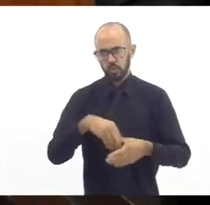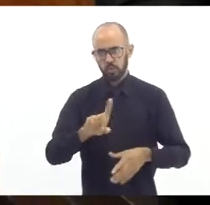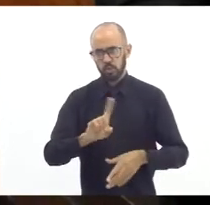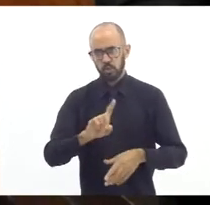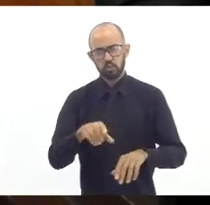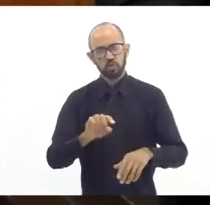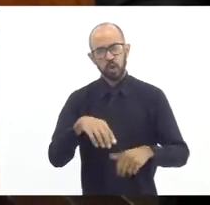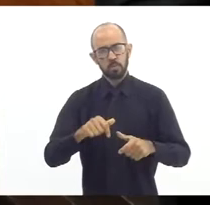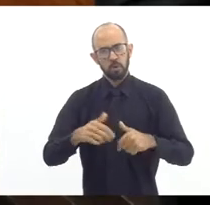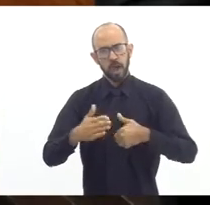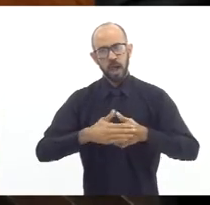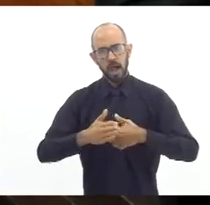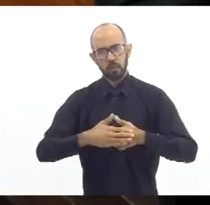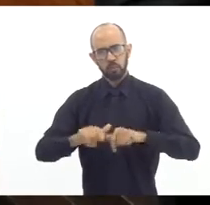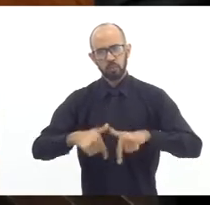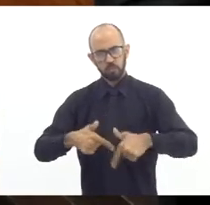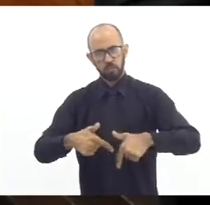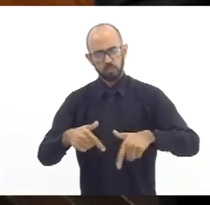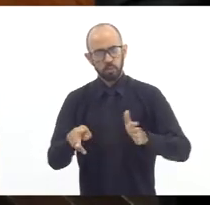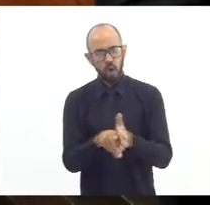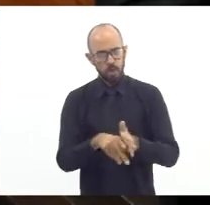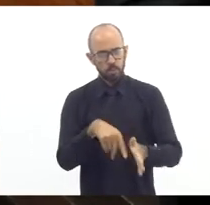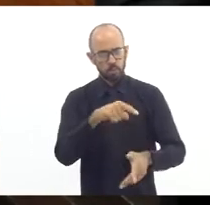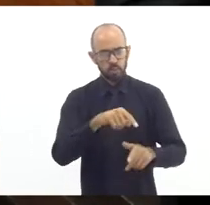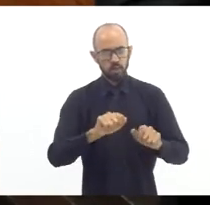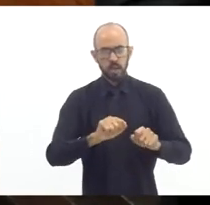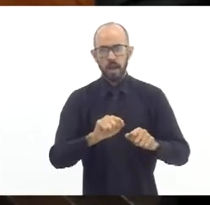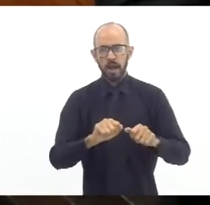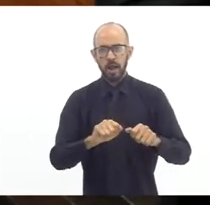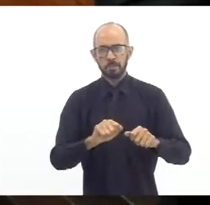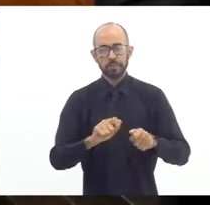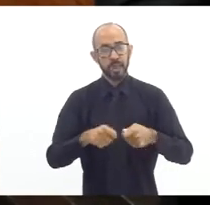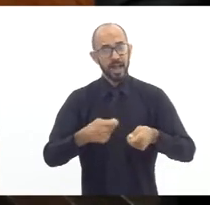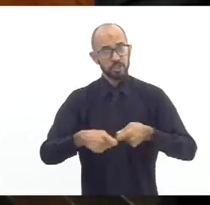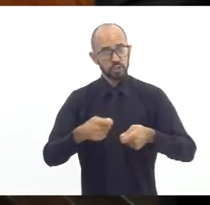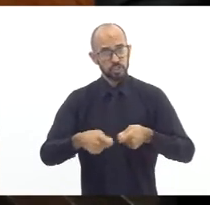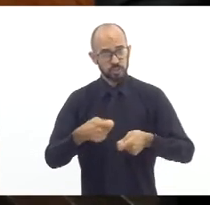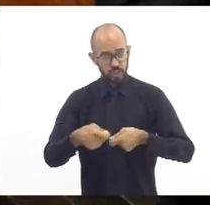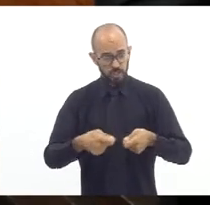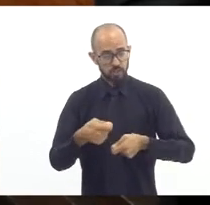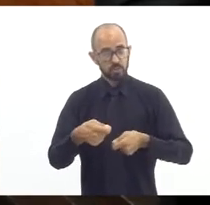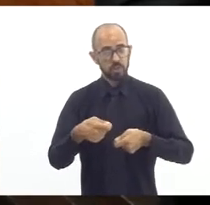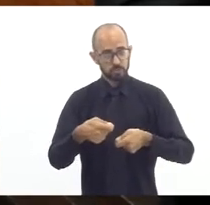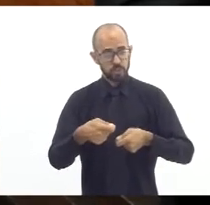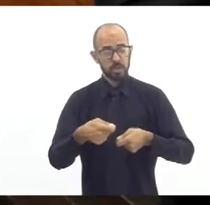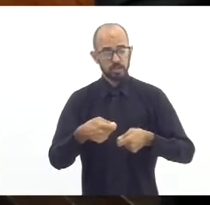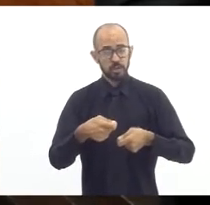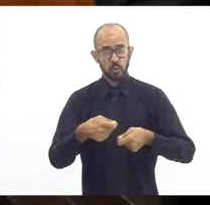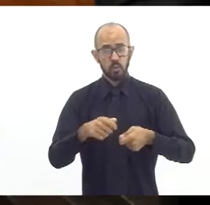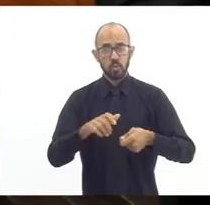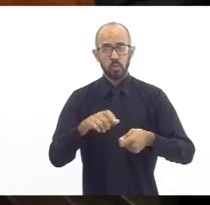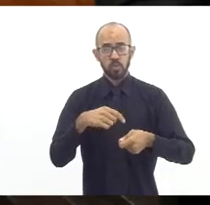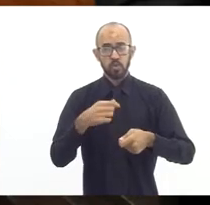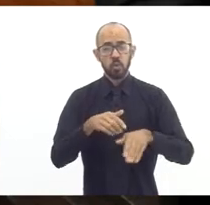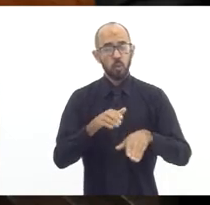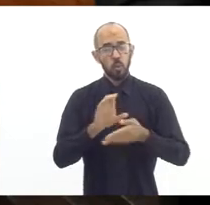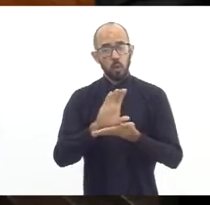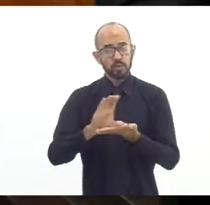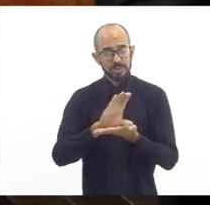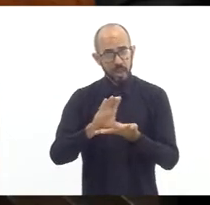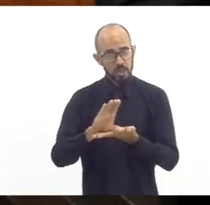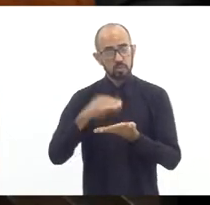ato próprio da agência. E aí nos manifestamos, o conselho diretor entendeu que uma forma que a agência tinha